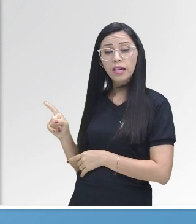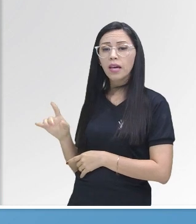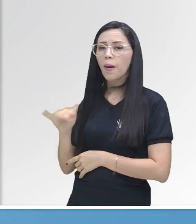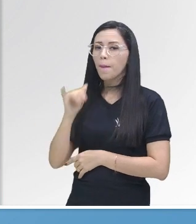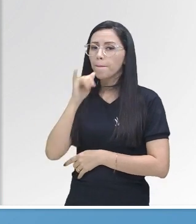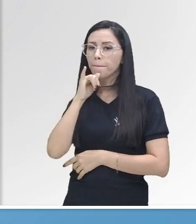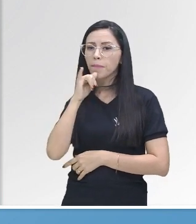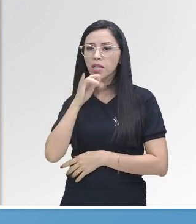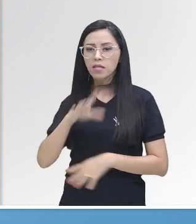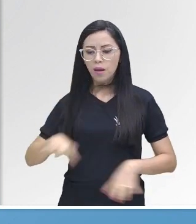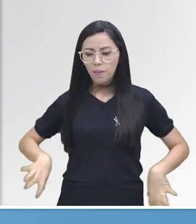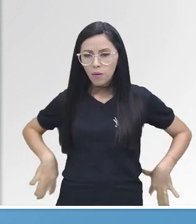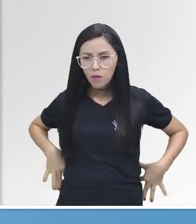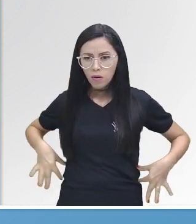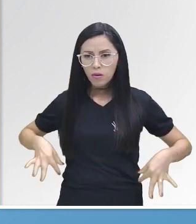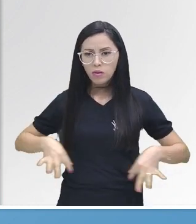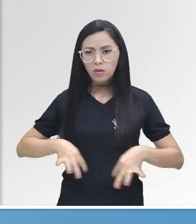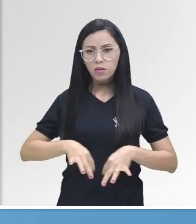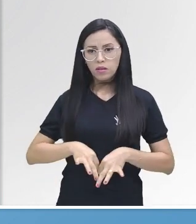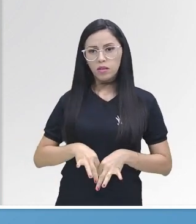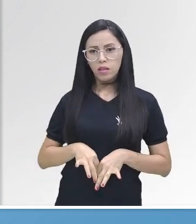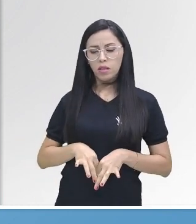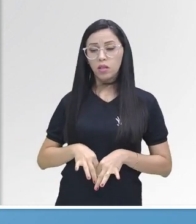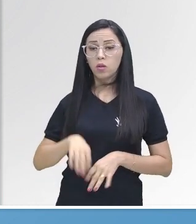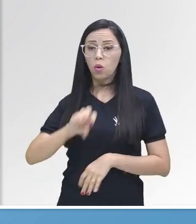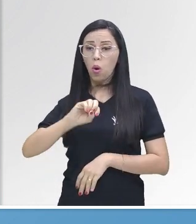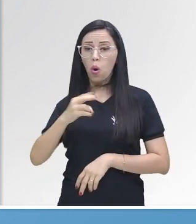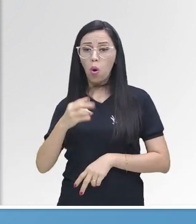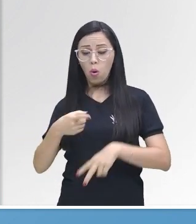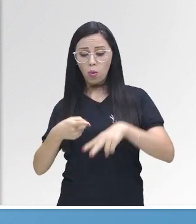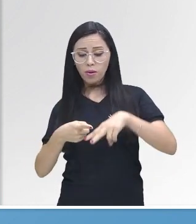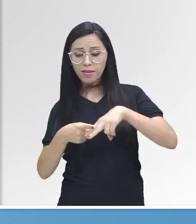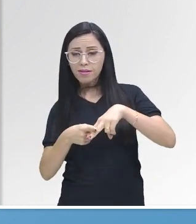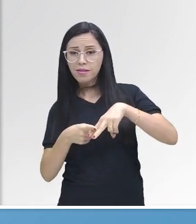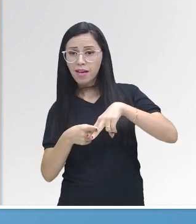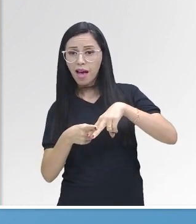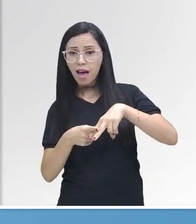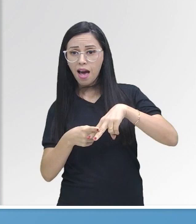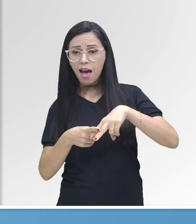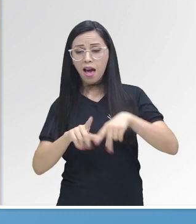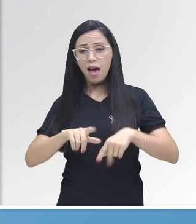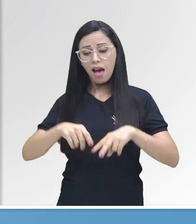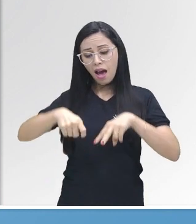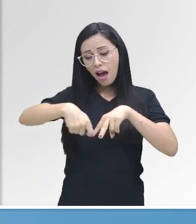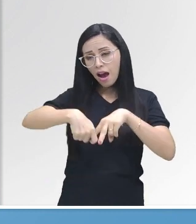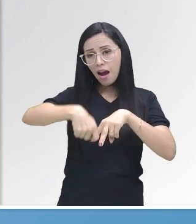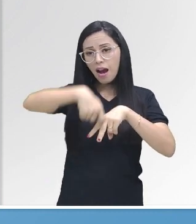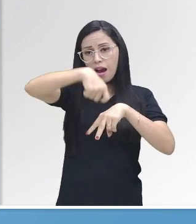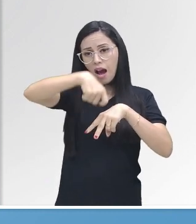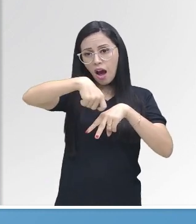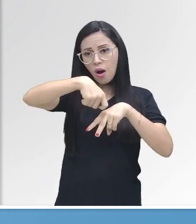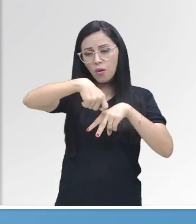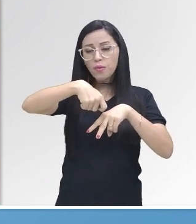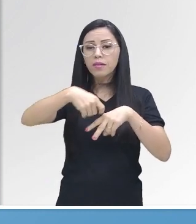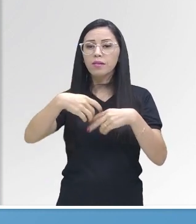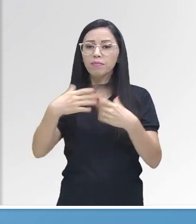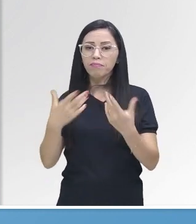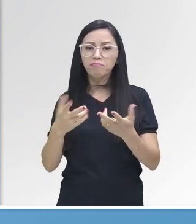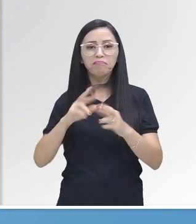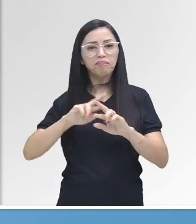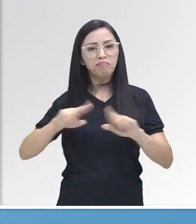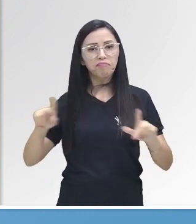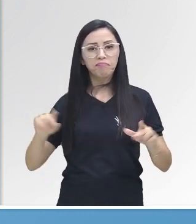de cintura, comprimento de saia ou calça e outras coisas mais também que são usadas aí pela frente, né?